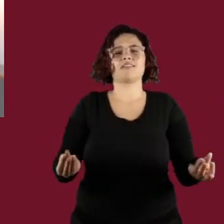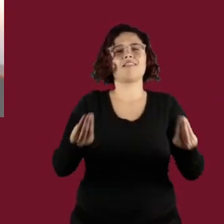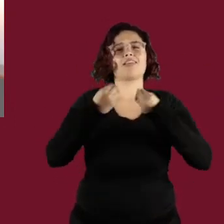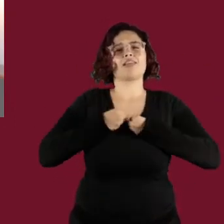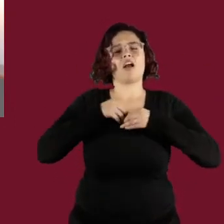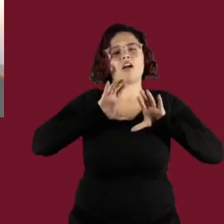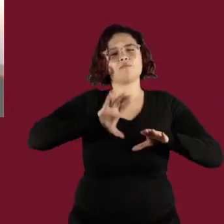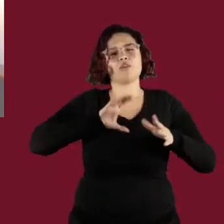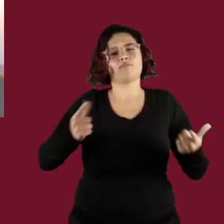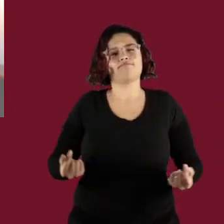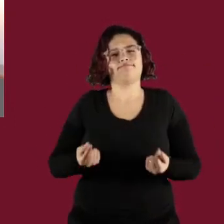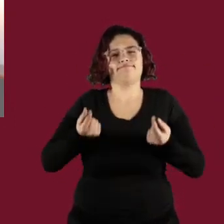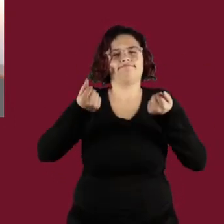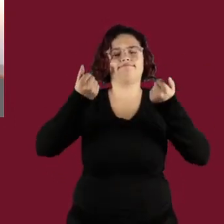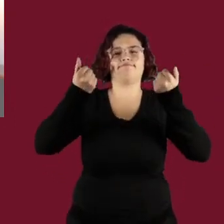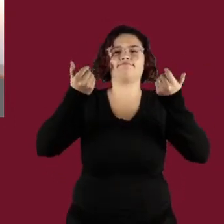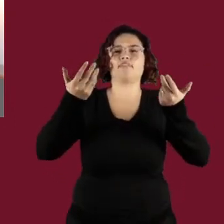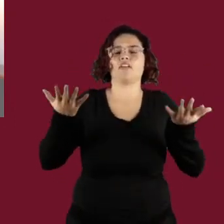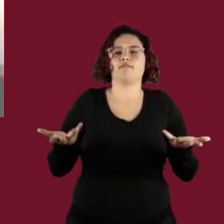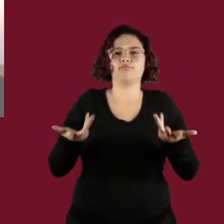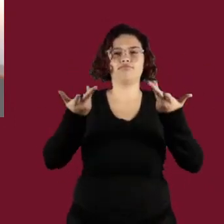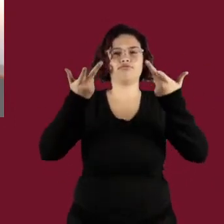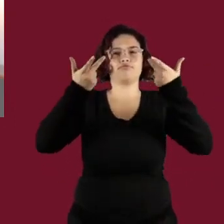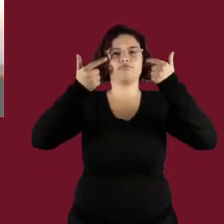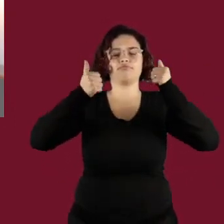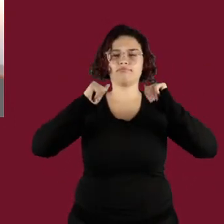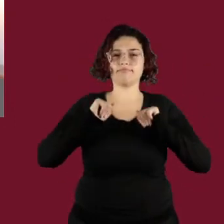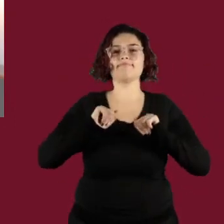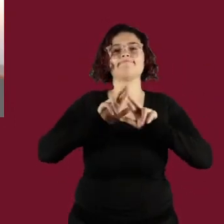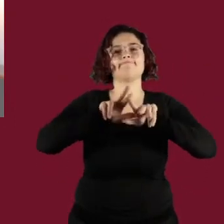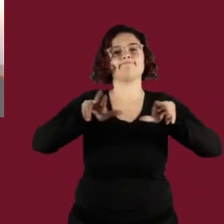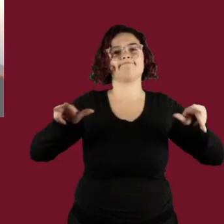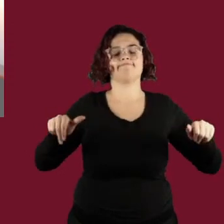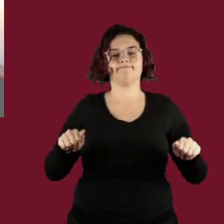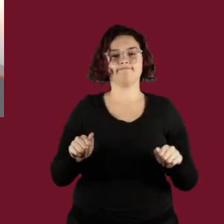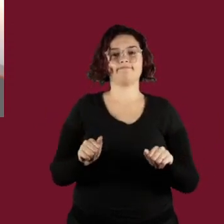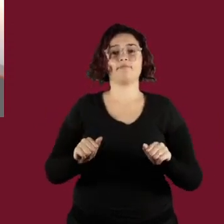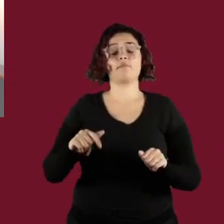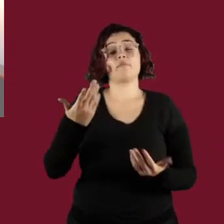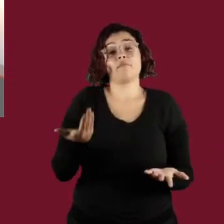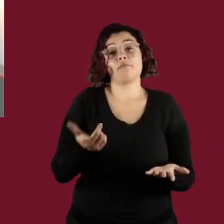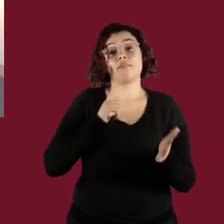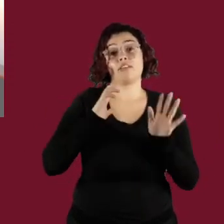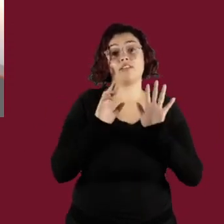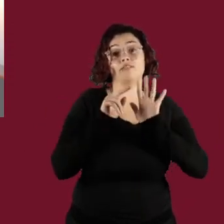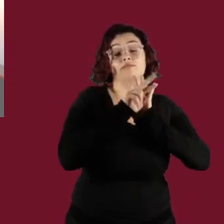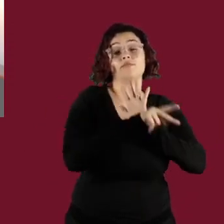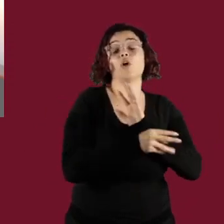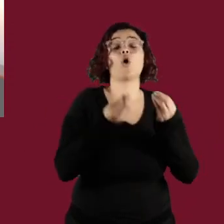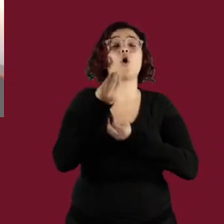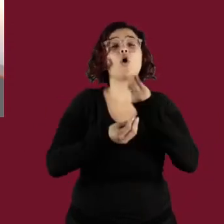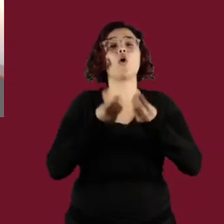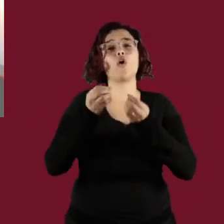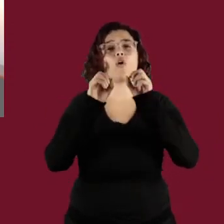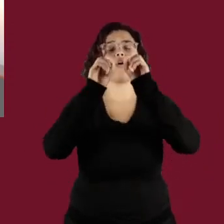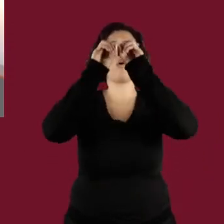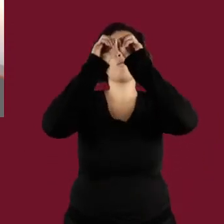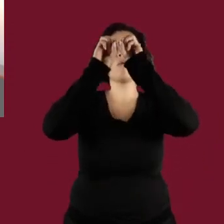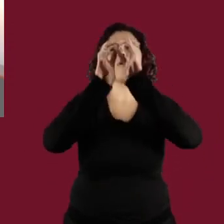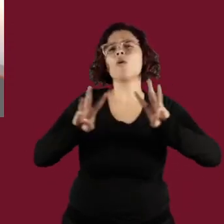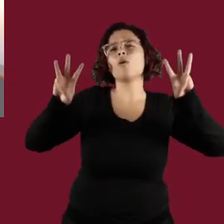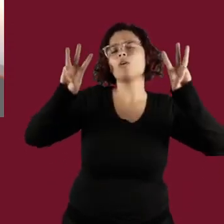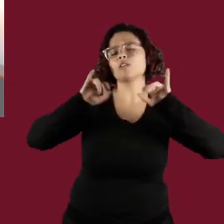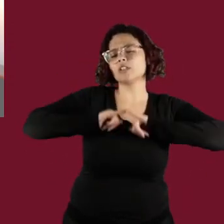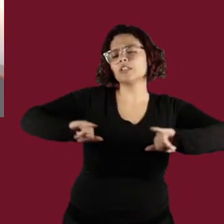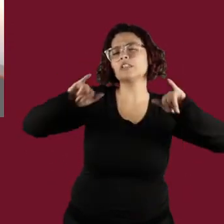só enriquecem essa língua. Então, o que nós fazemos na ONU News em português, diante de tanta diversidade? Essa diversidade, para nós, é um ativo, é uma